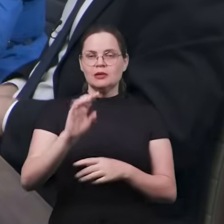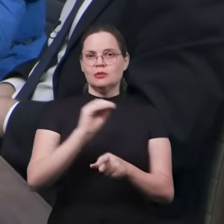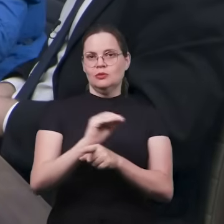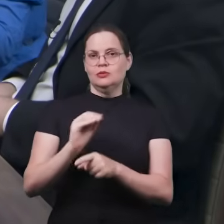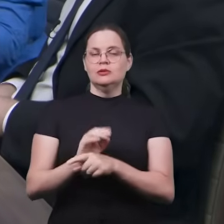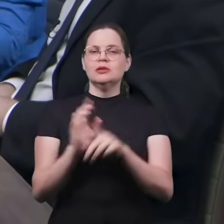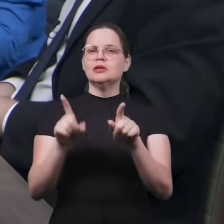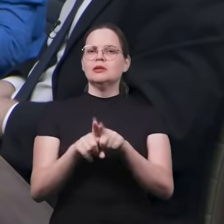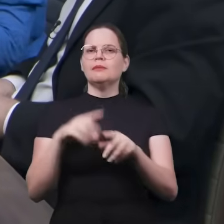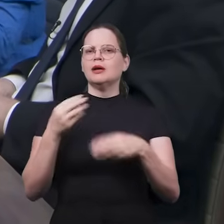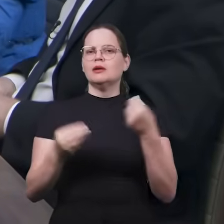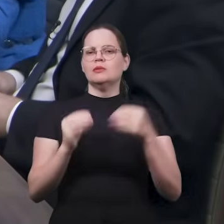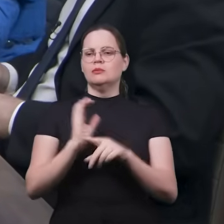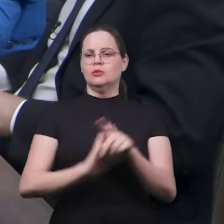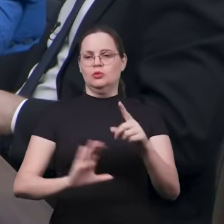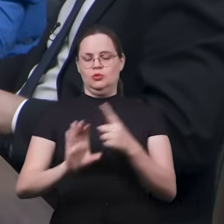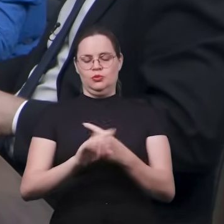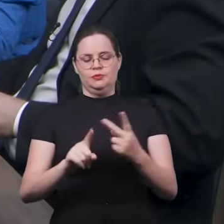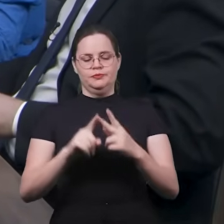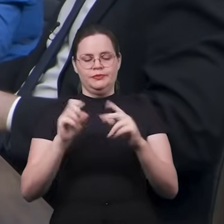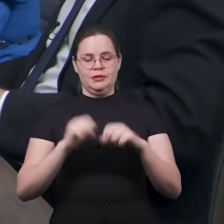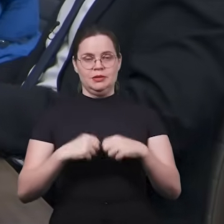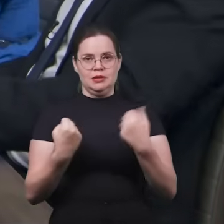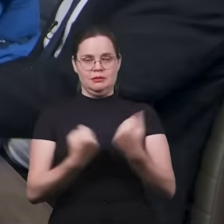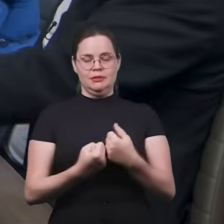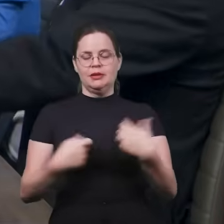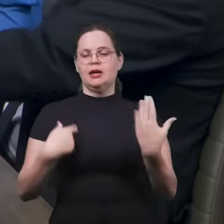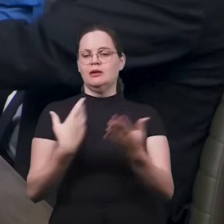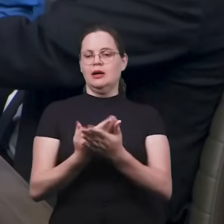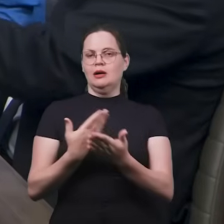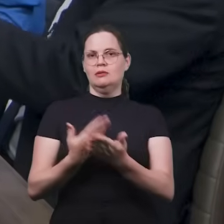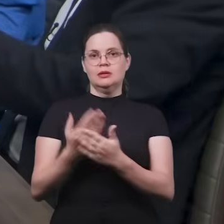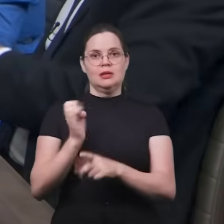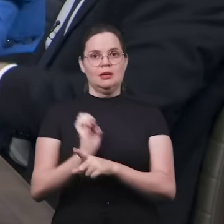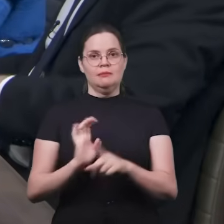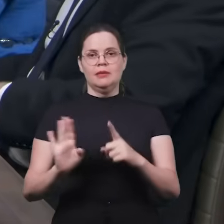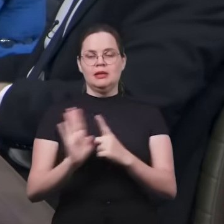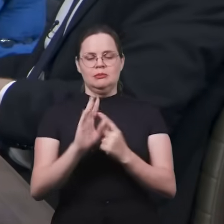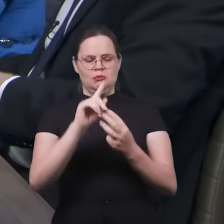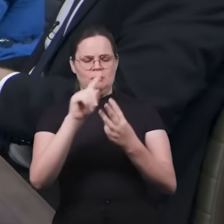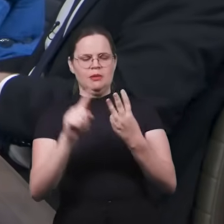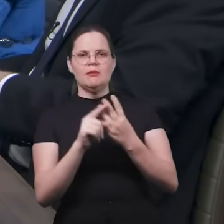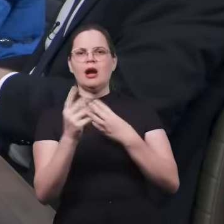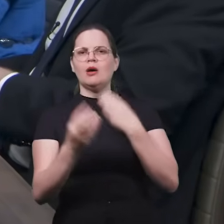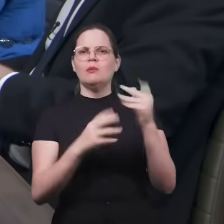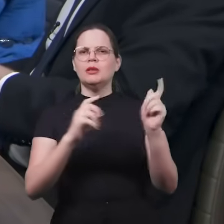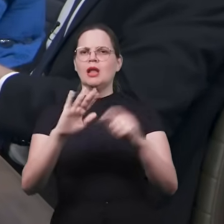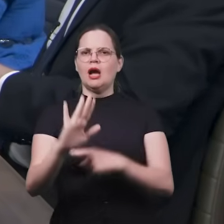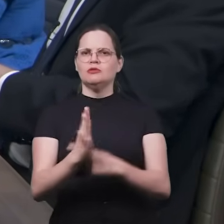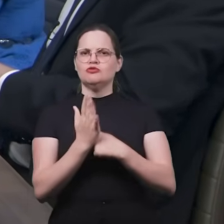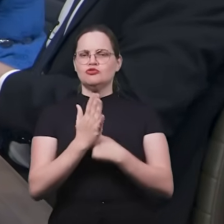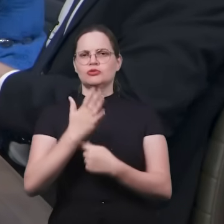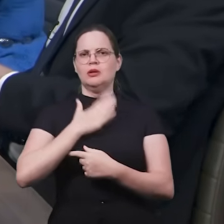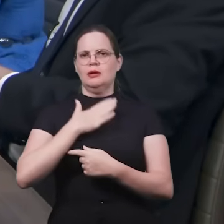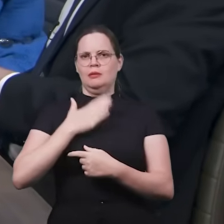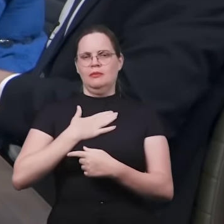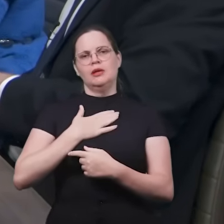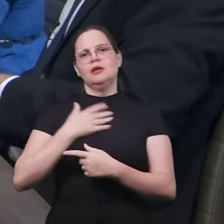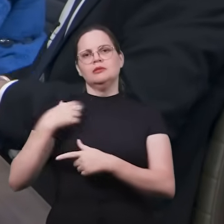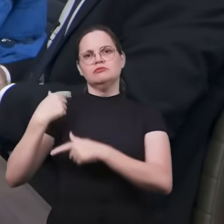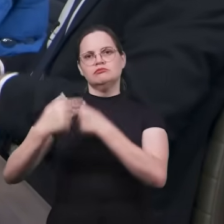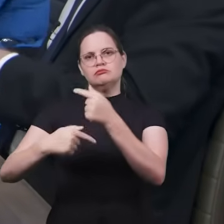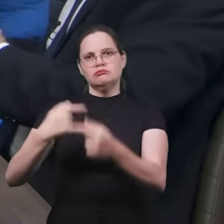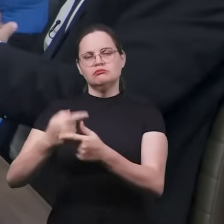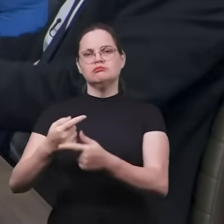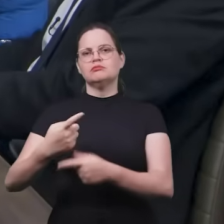nossos cultos, os nossos seminários, as nossas aulas na EBD contribuem para formar a sua